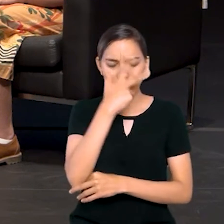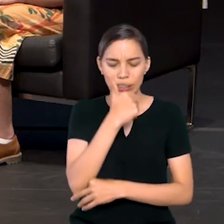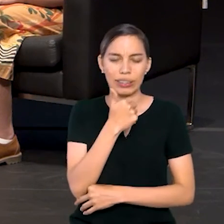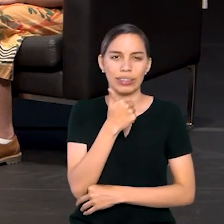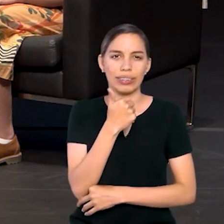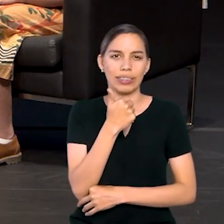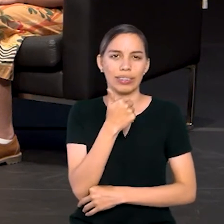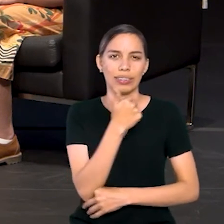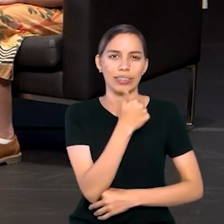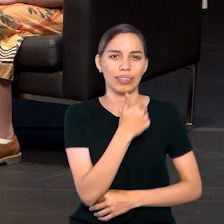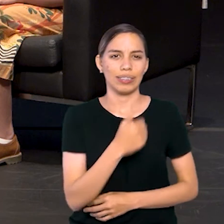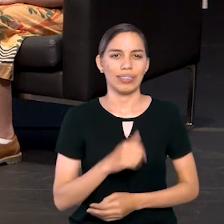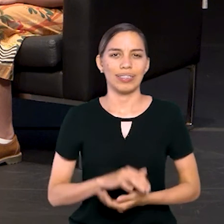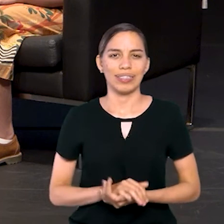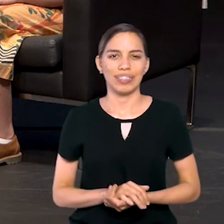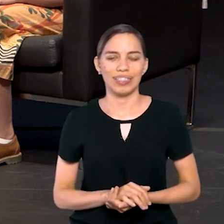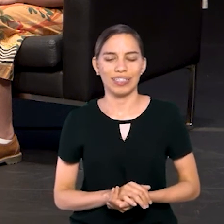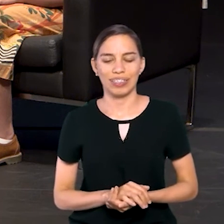Erotori,